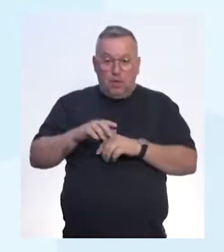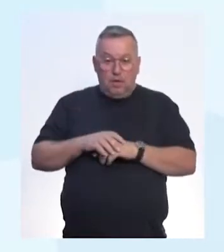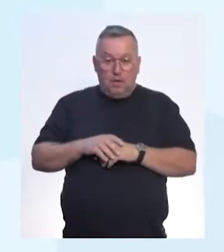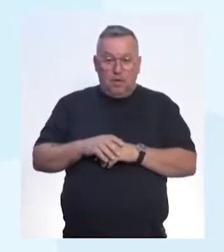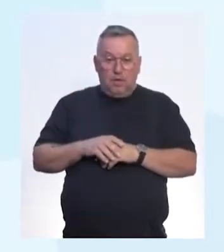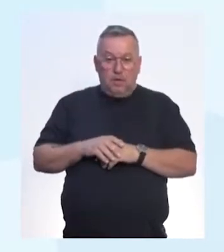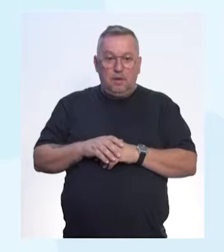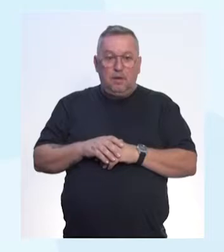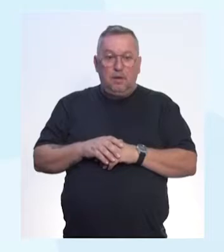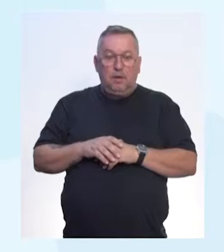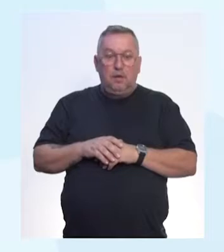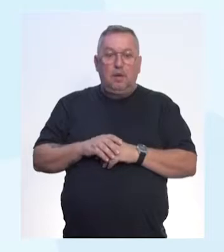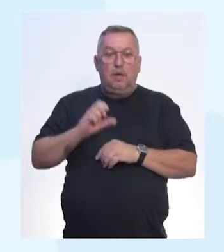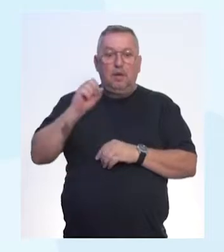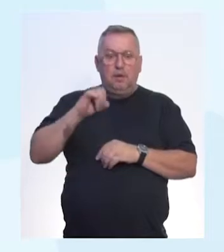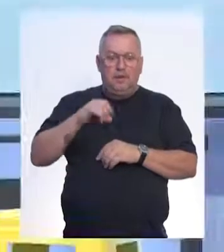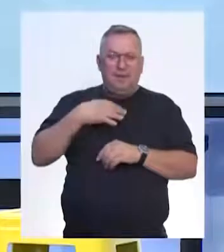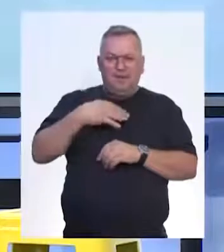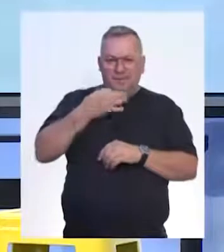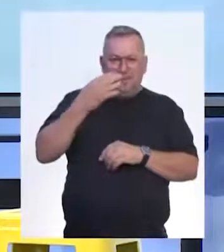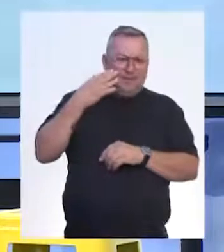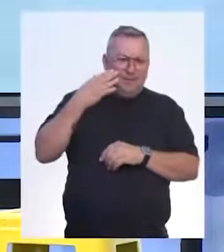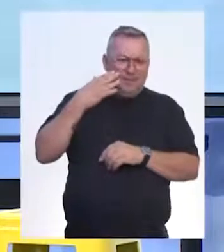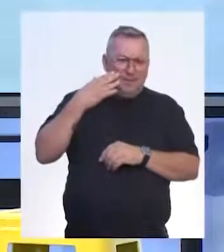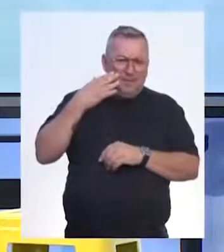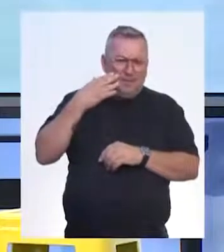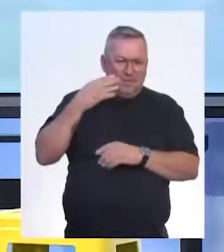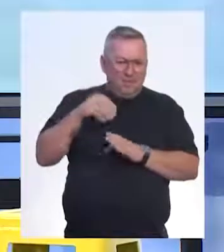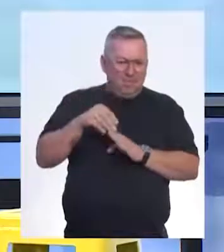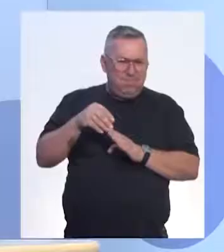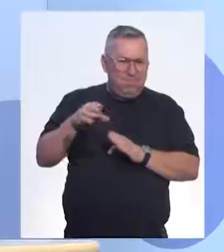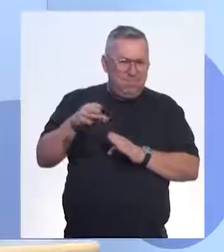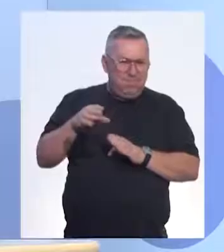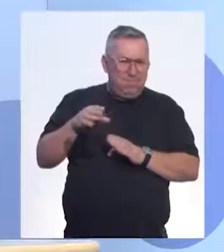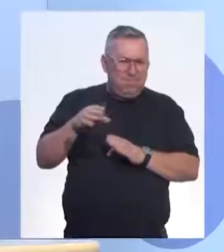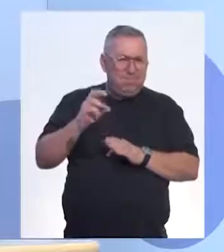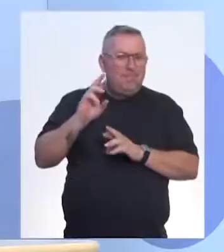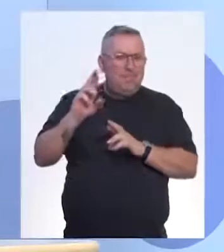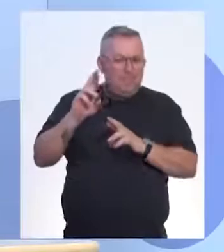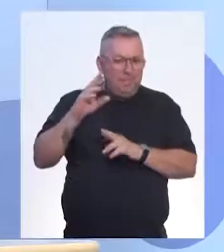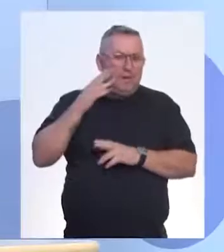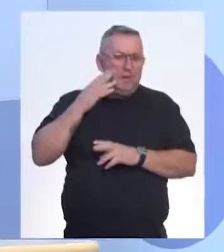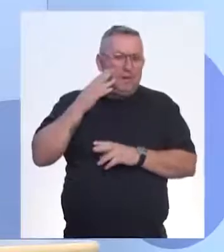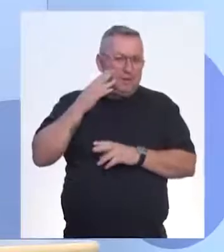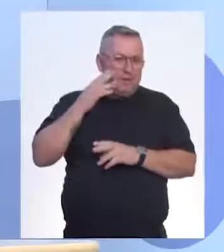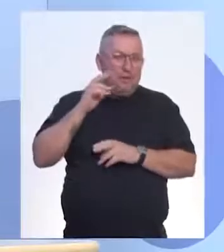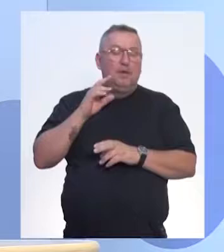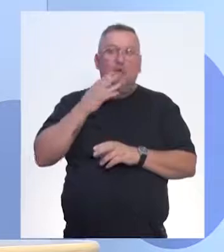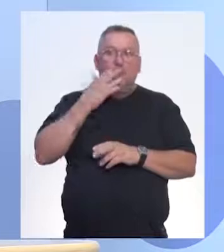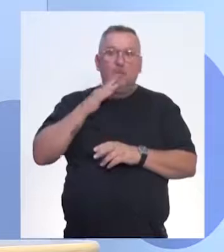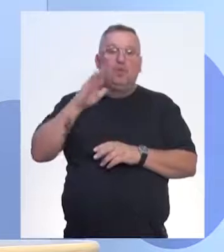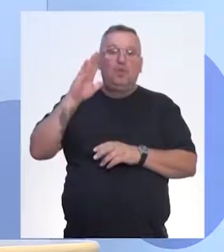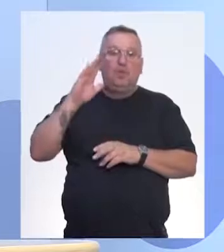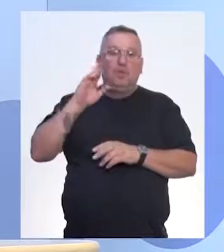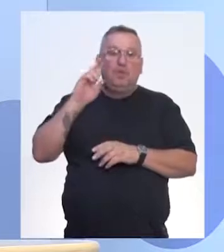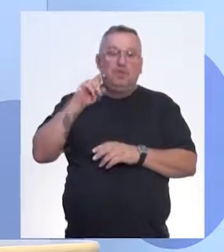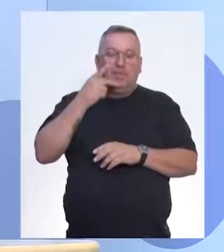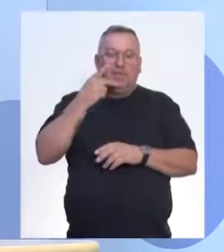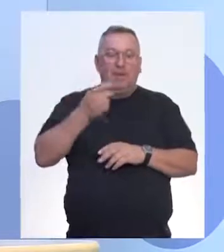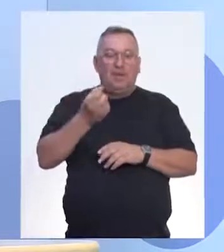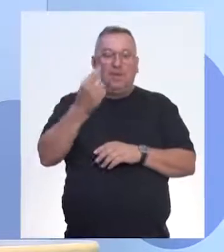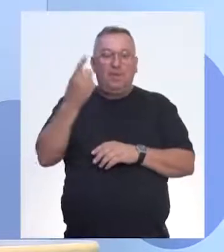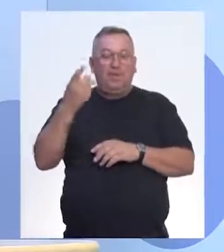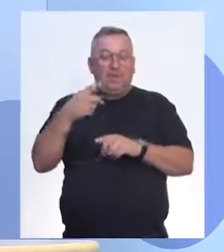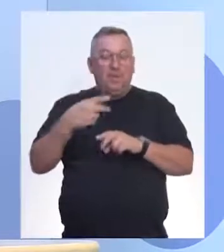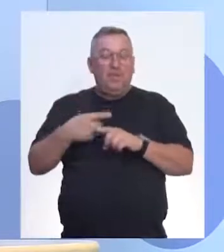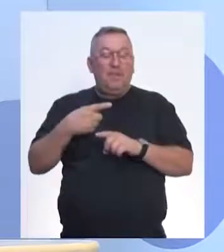bem. Eu acho que eles sabem. Será que vai precisar dessa dica? Olha, eu espero que eles saibam. Sinceramente, juro, que já foi falado algumas vezes aqui.